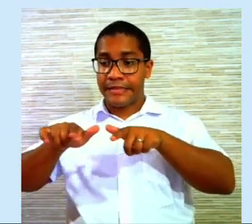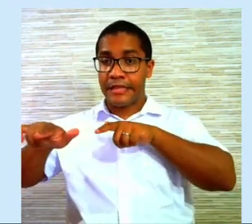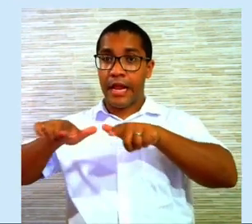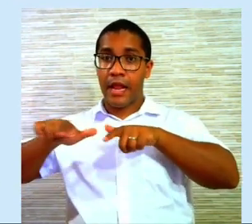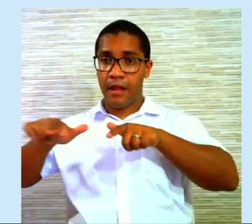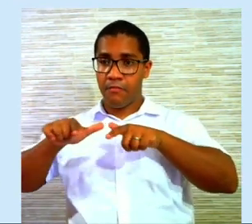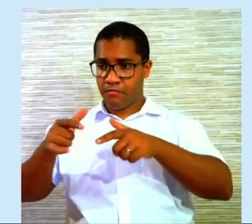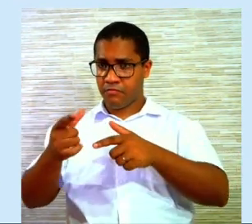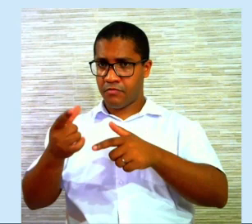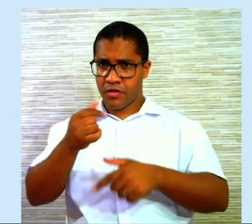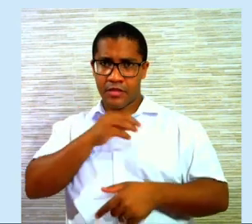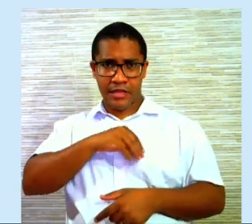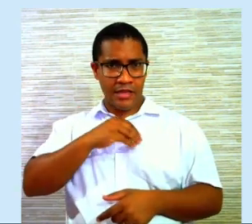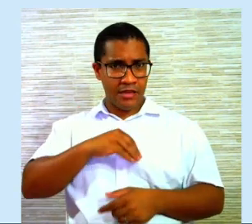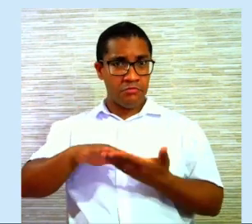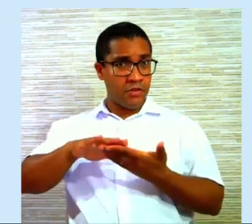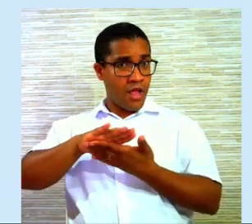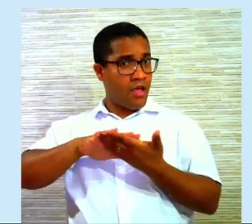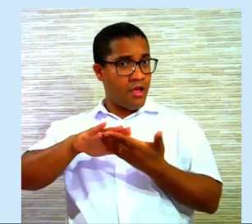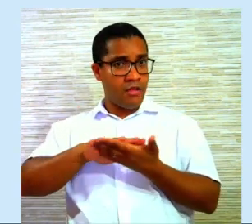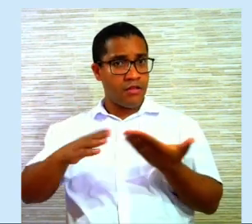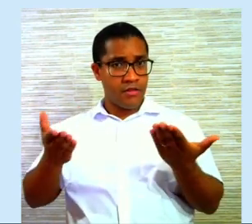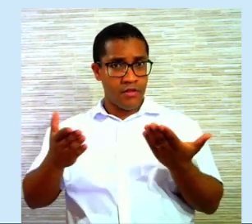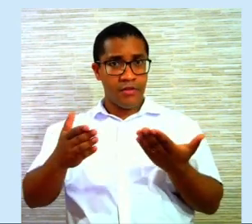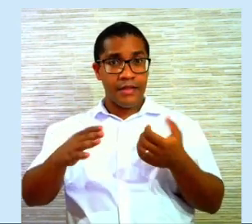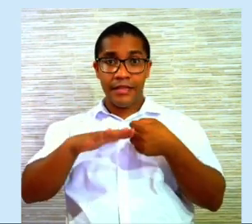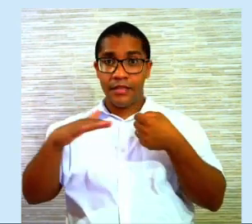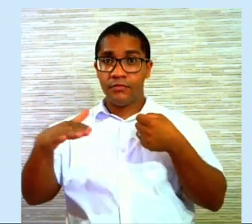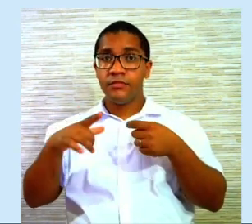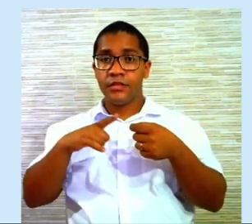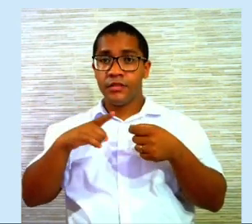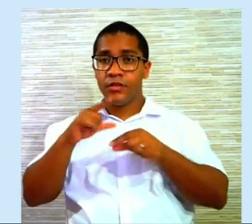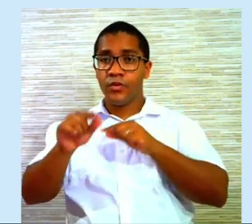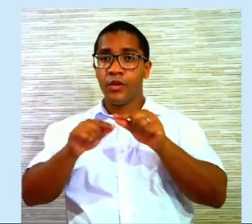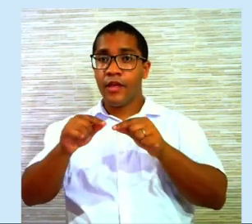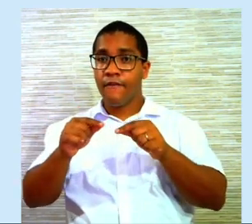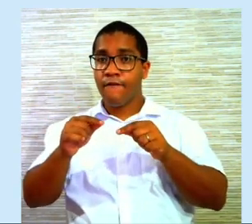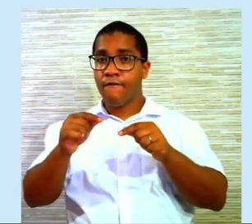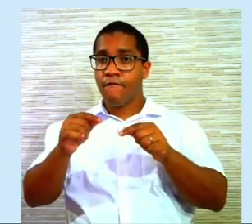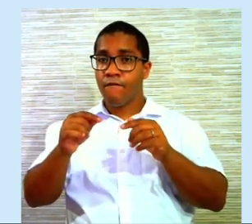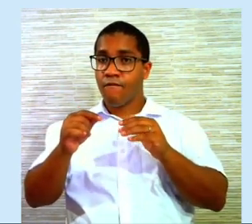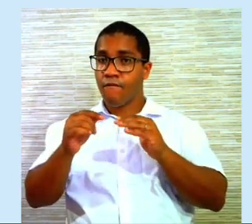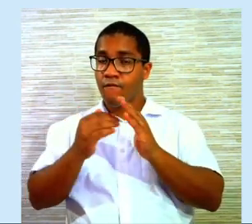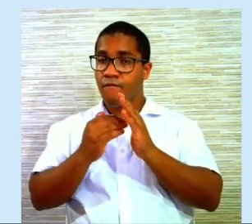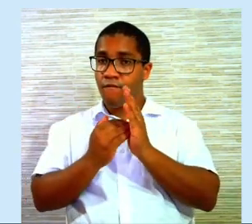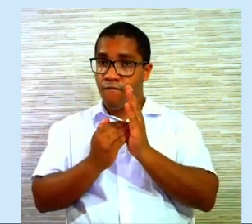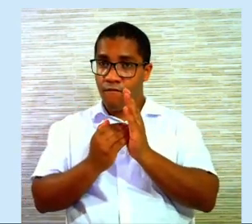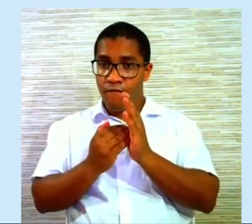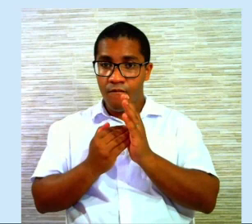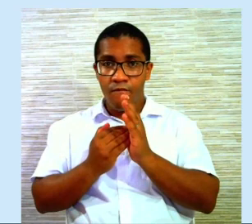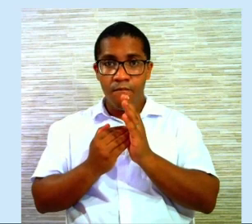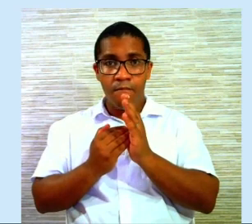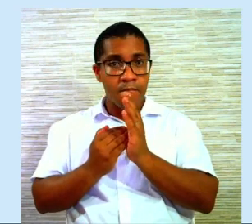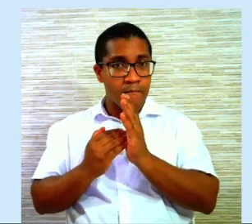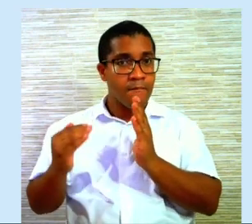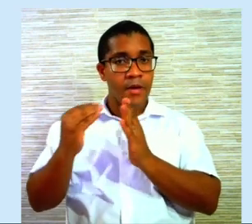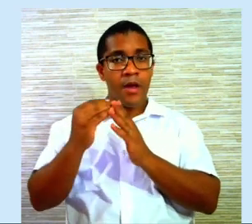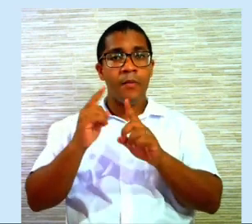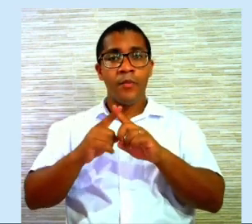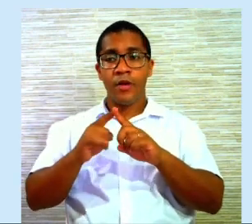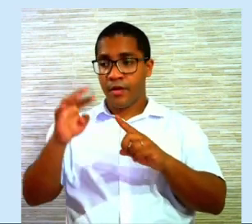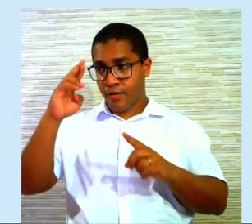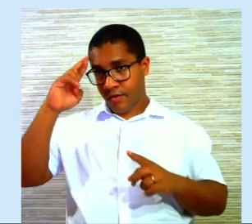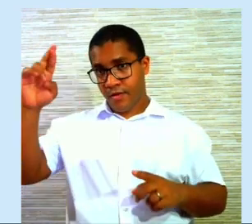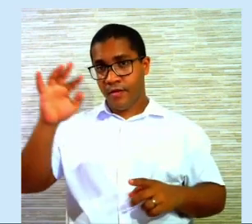isso. Então, na Idade Média, isso vai se fortalecer, tendo em vista que o senhor feudal,